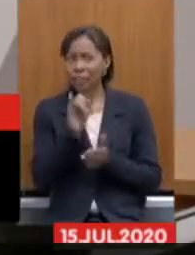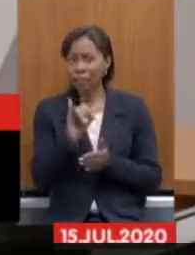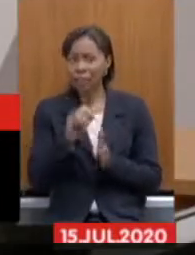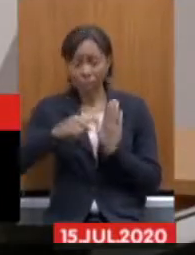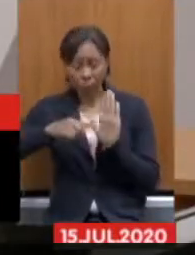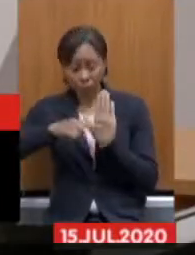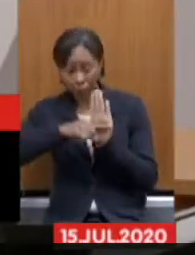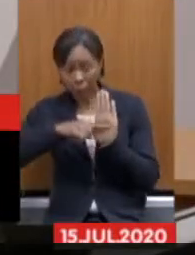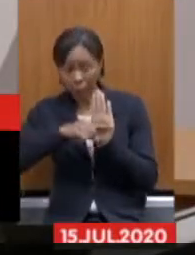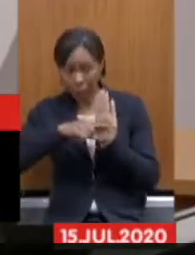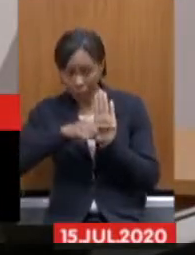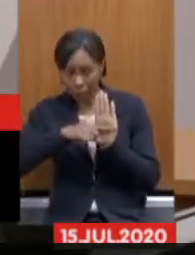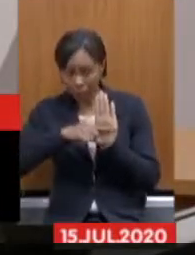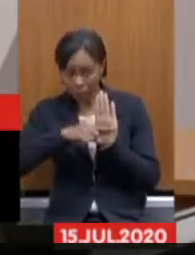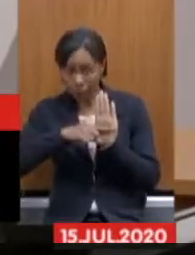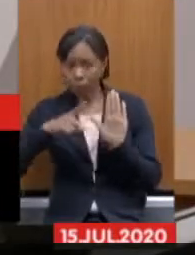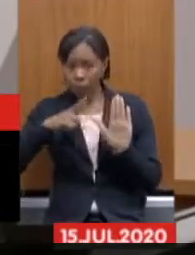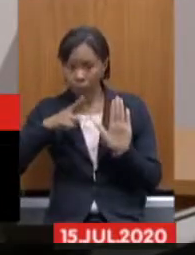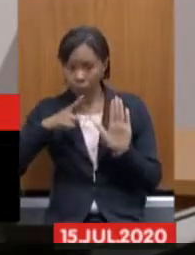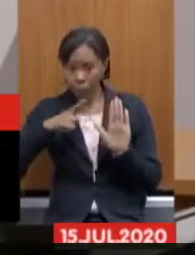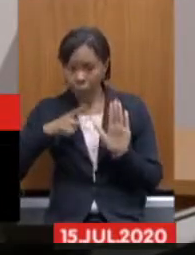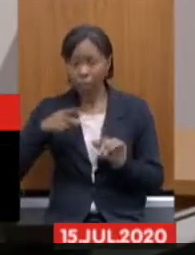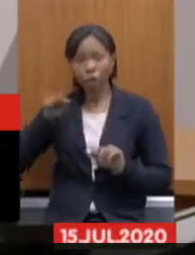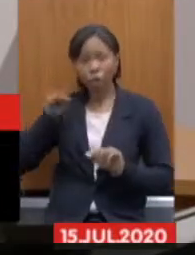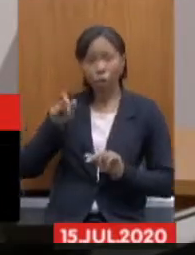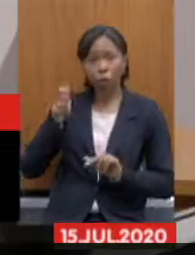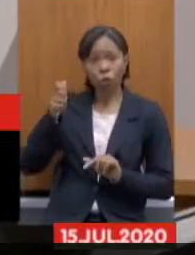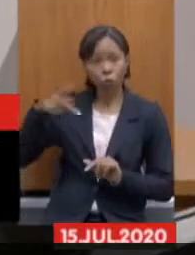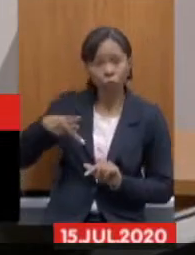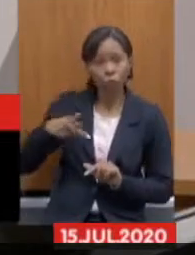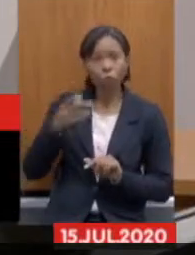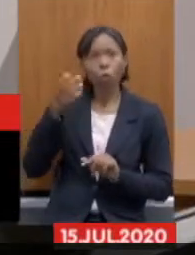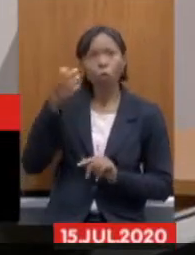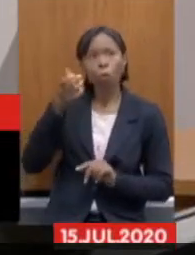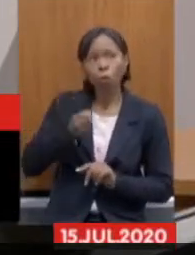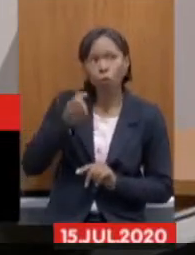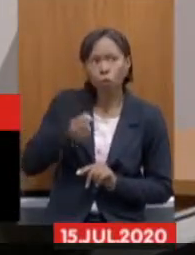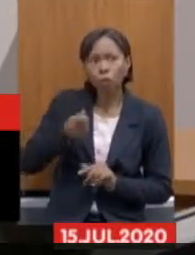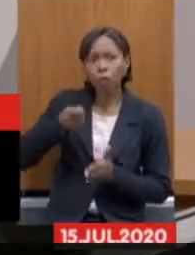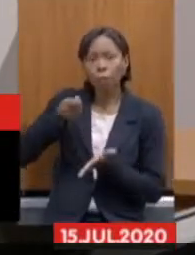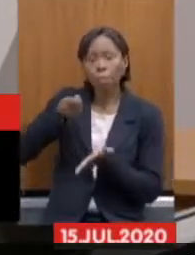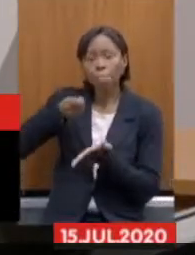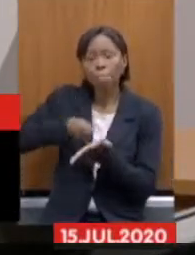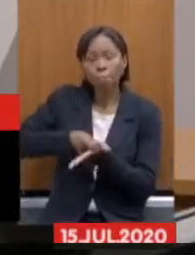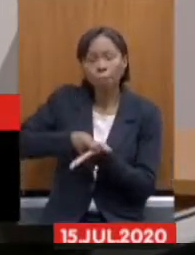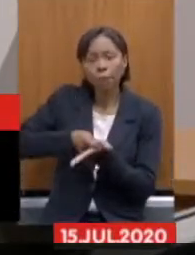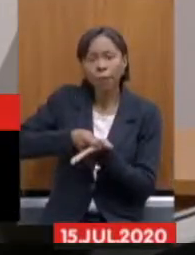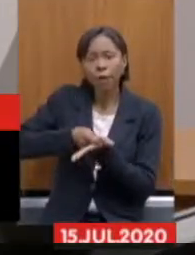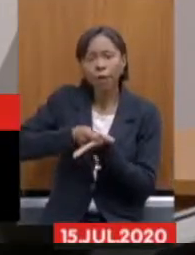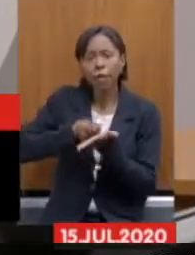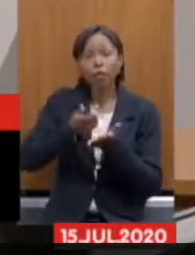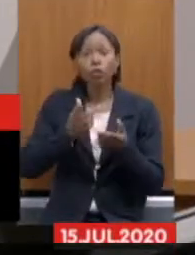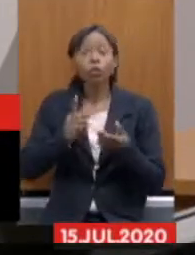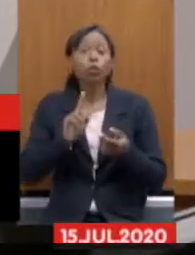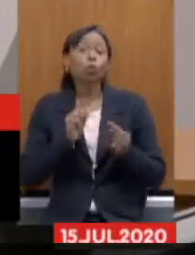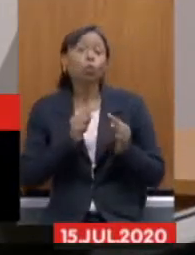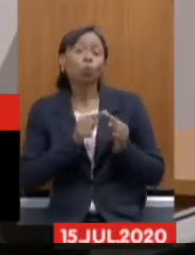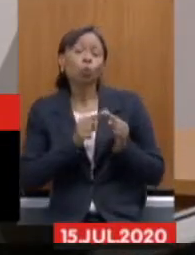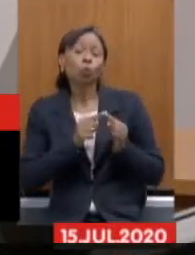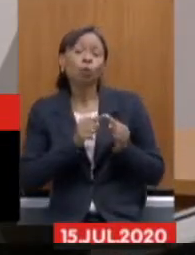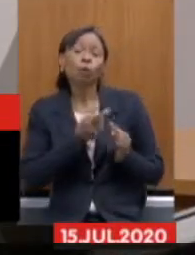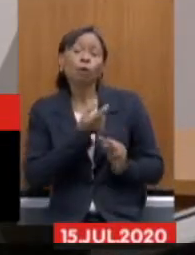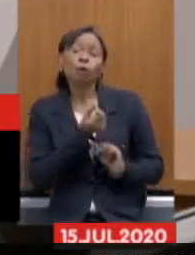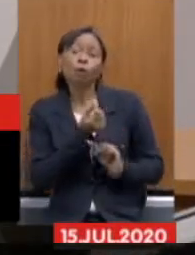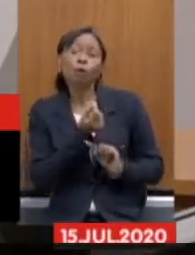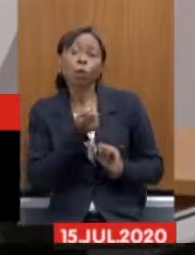défice atuarial a contribuição ordinária dos aposentados e pensionista poderá incidir sobre o valor dos proventos de